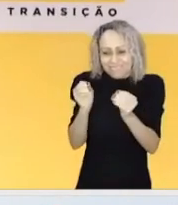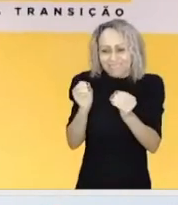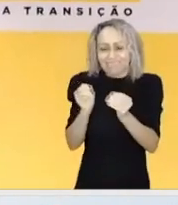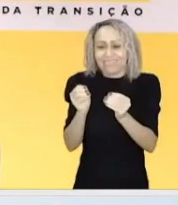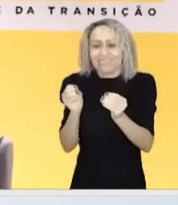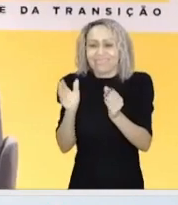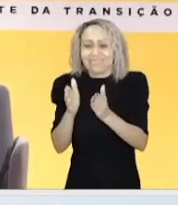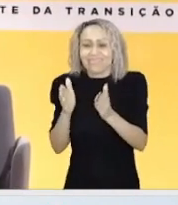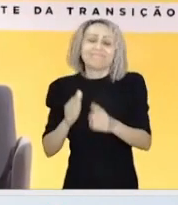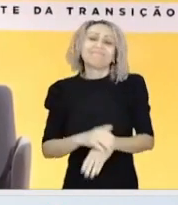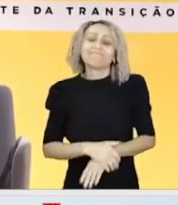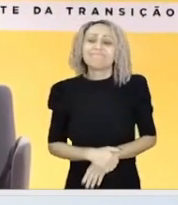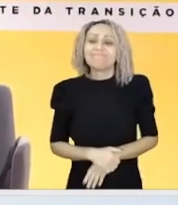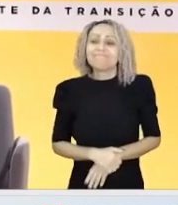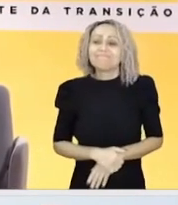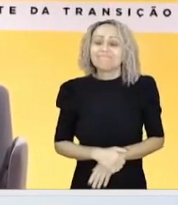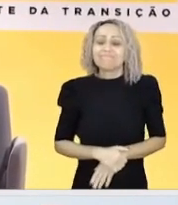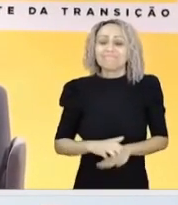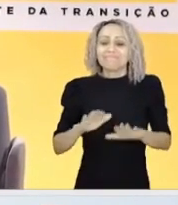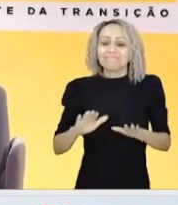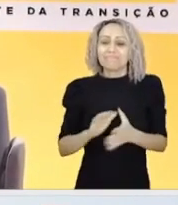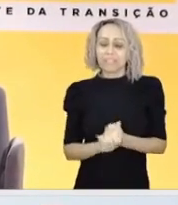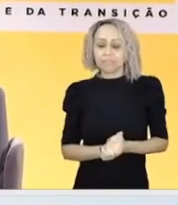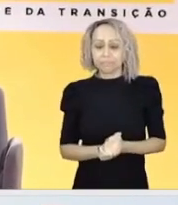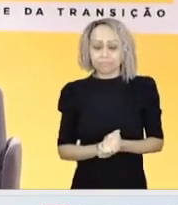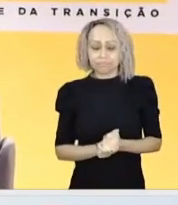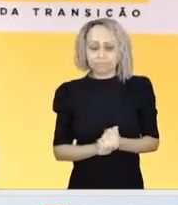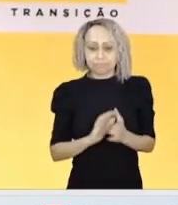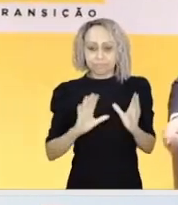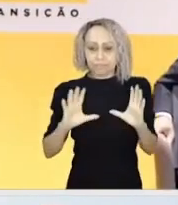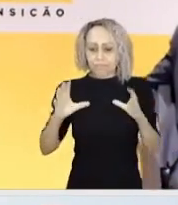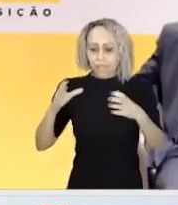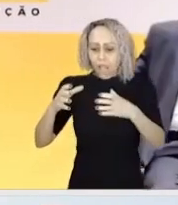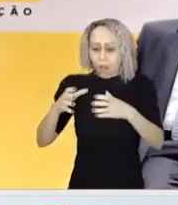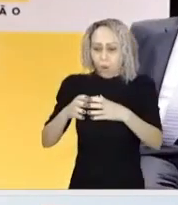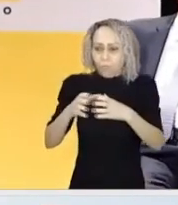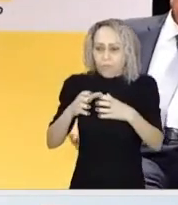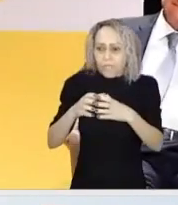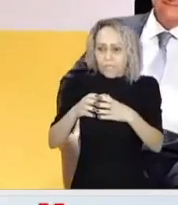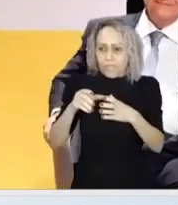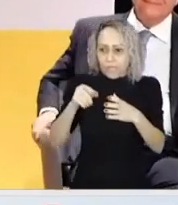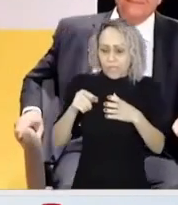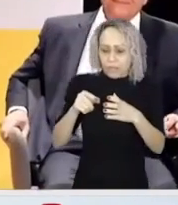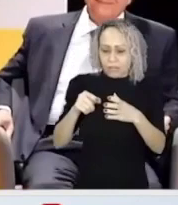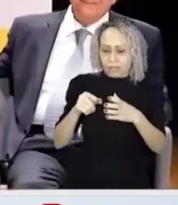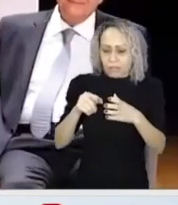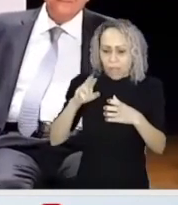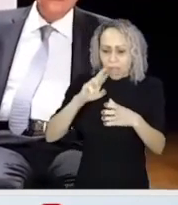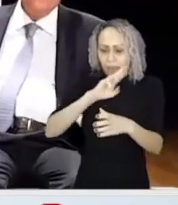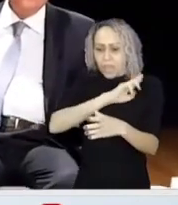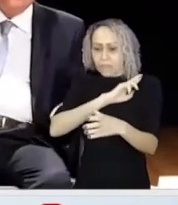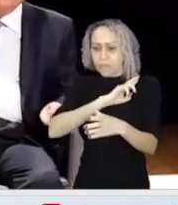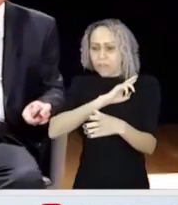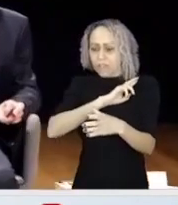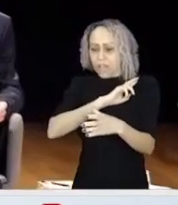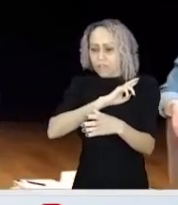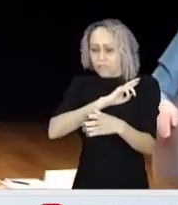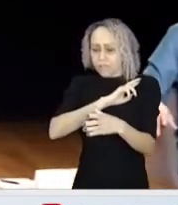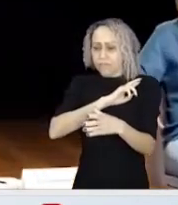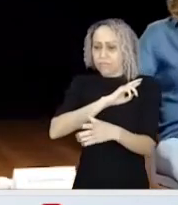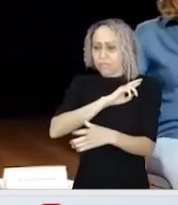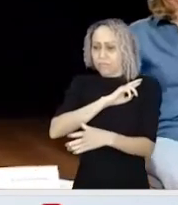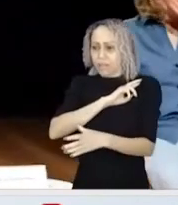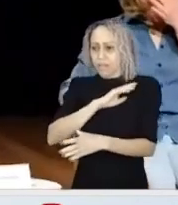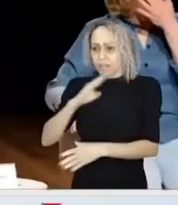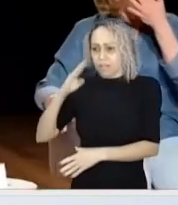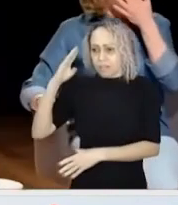sensacional. Vamos continuar nesse assunto. Sabe quem se manifestou também sobre essa incerteza econômica? Foi o